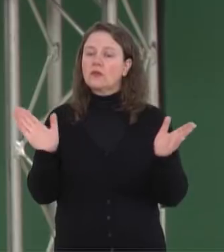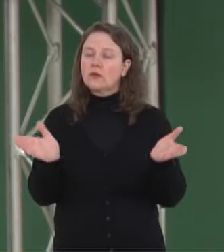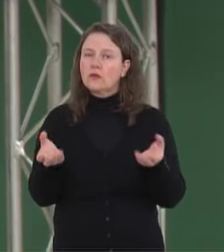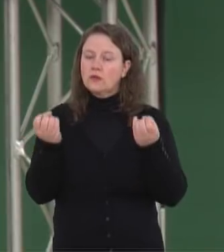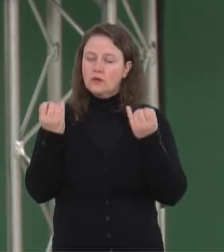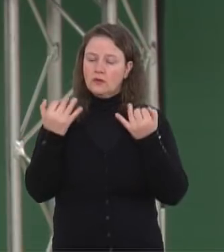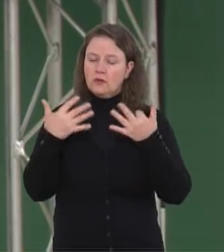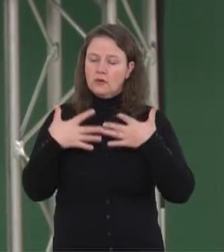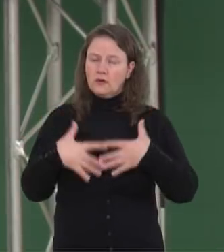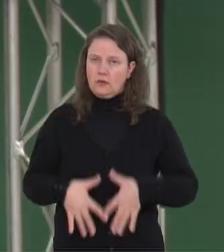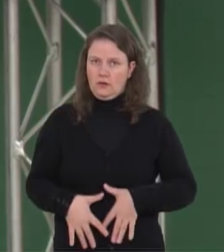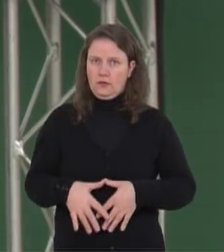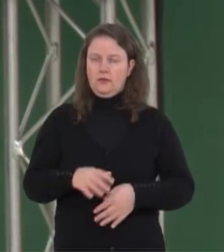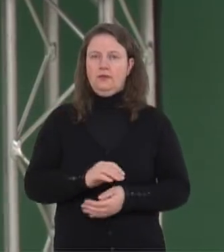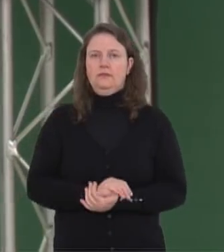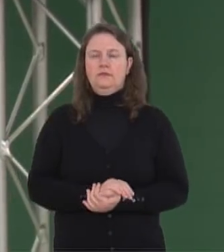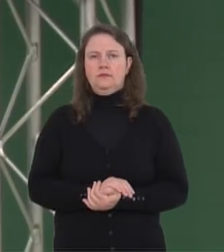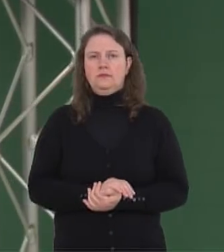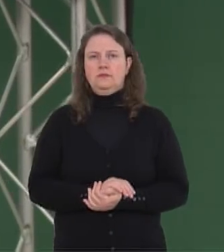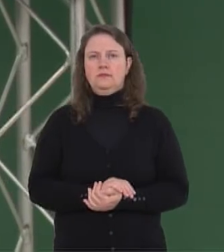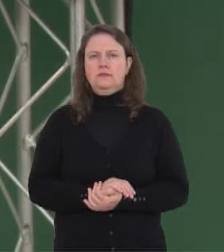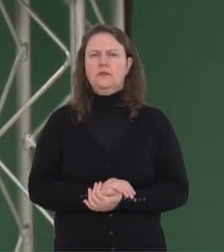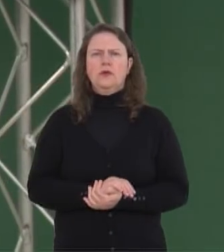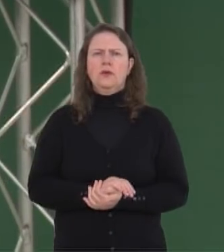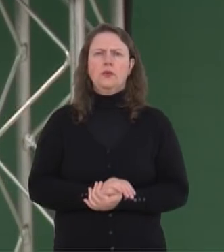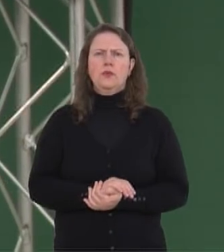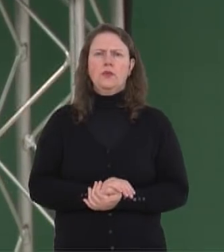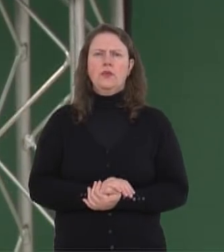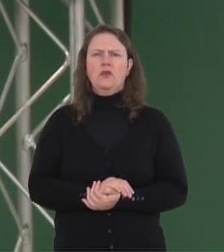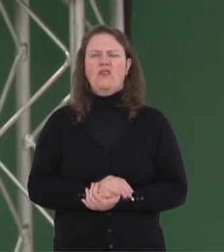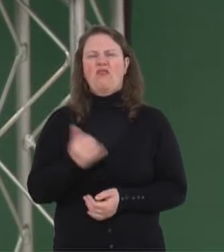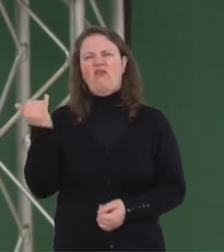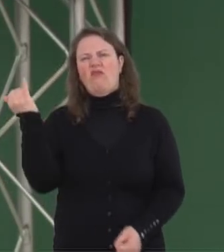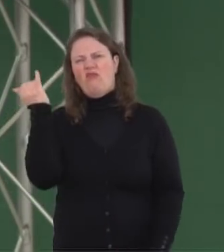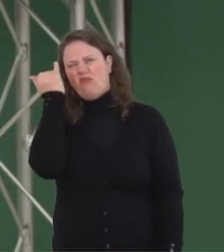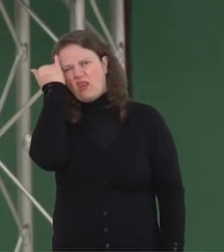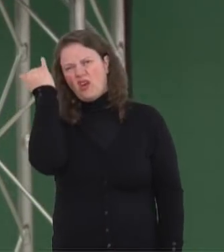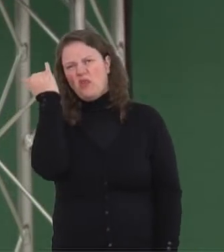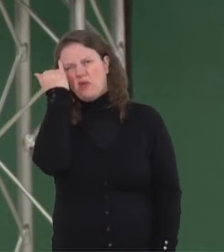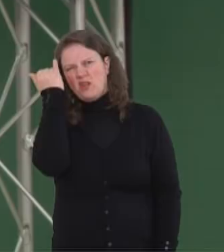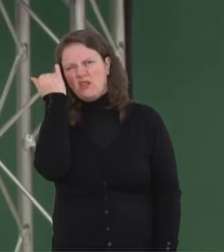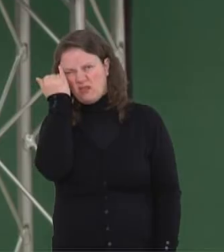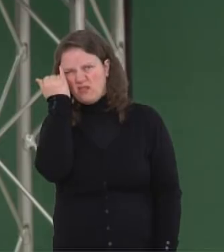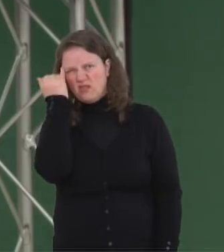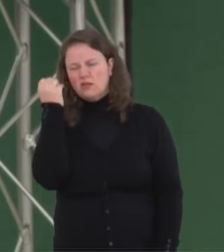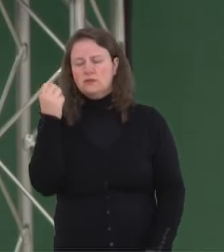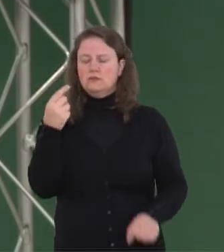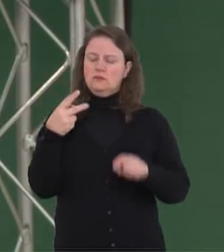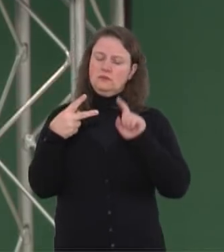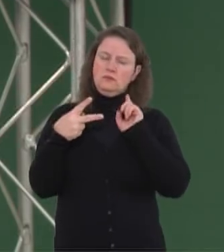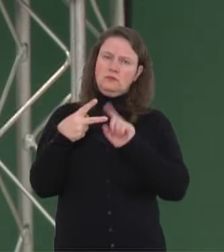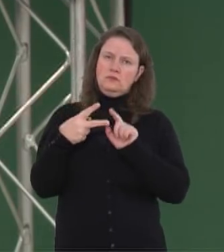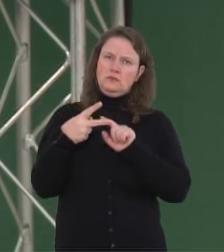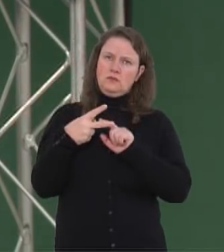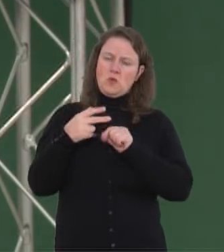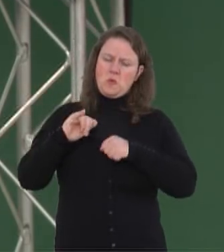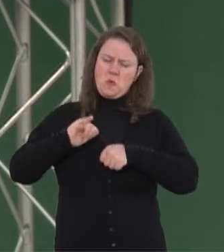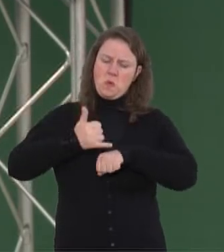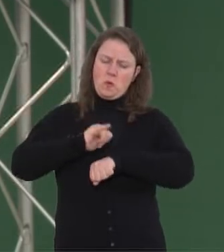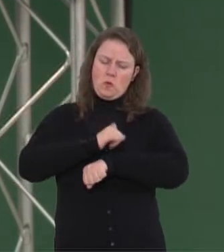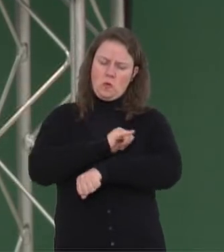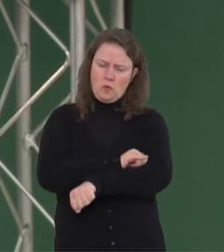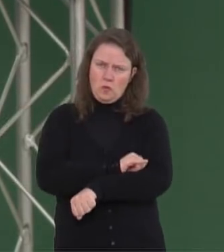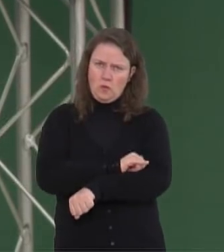desse rapazinho aqui. Ele é preguiçoso, concordam? Fat,